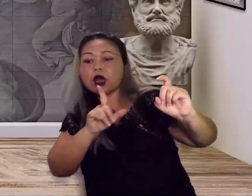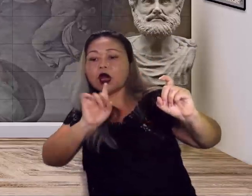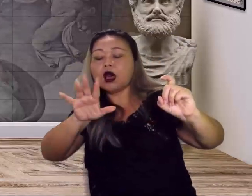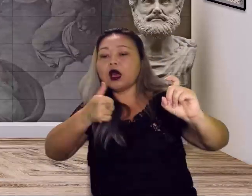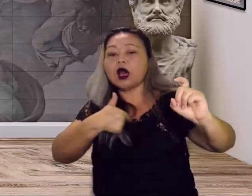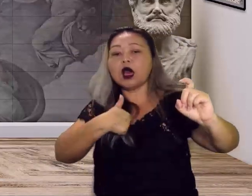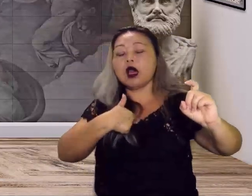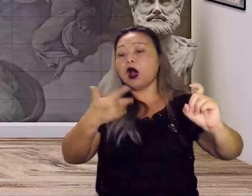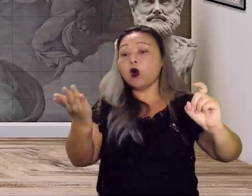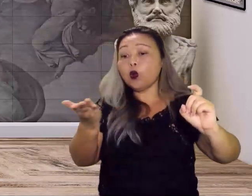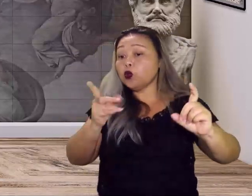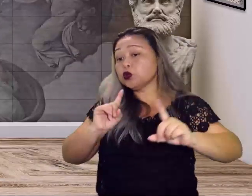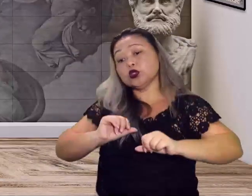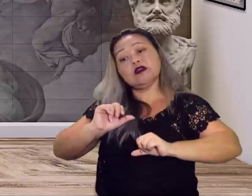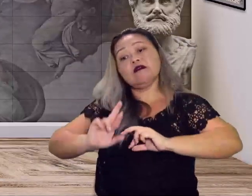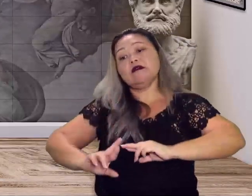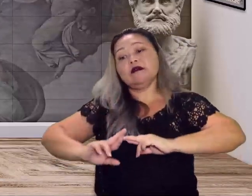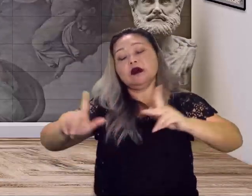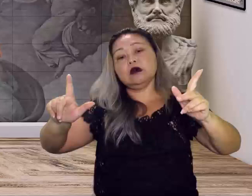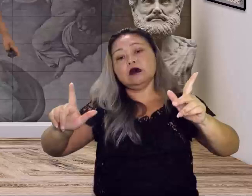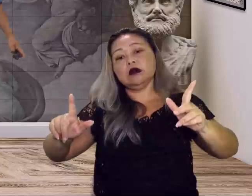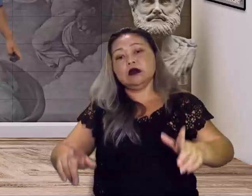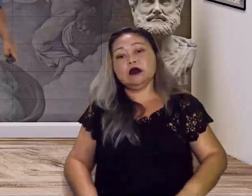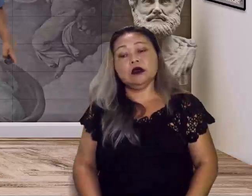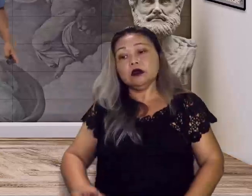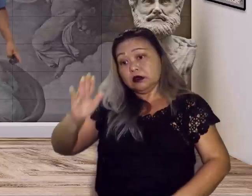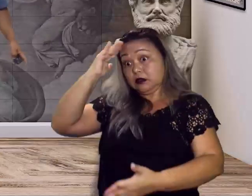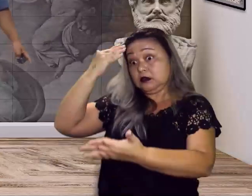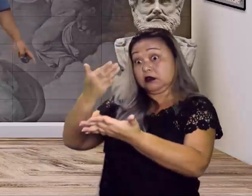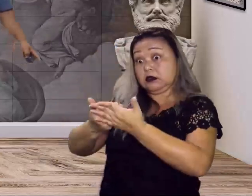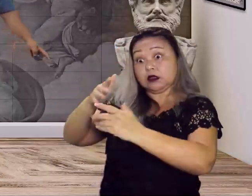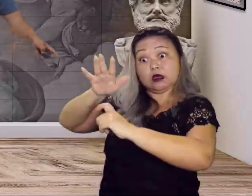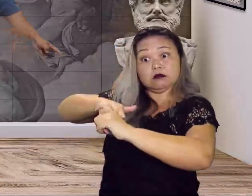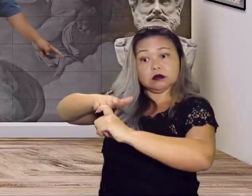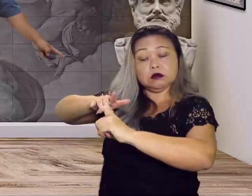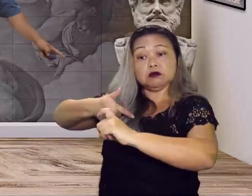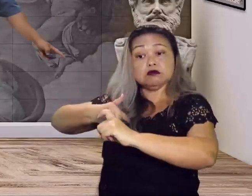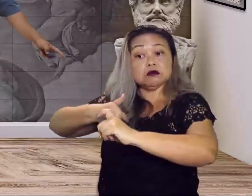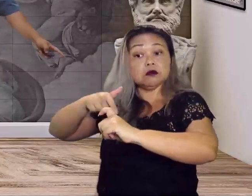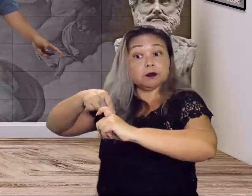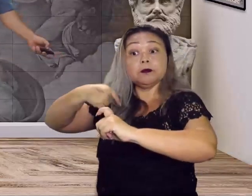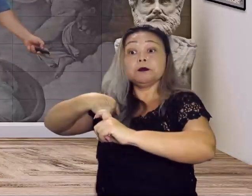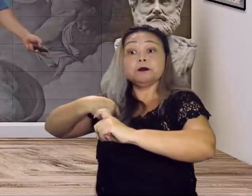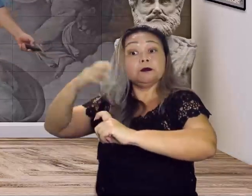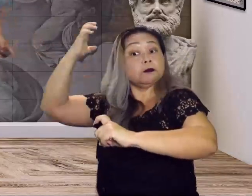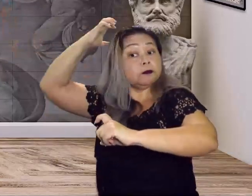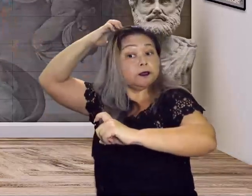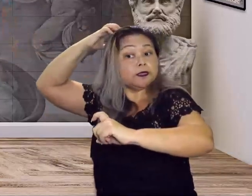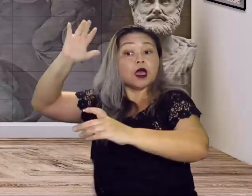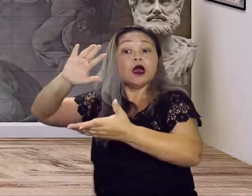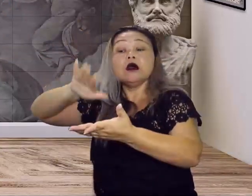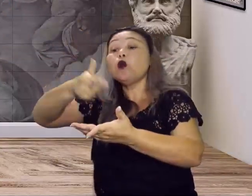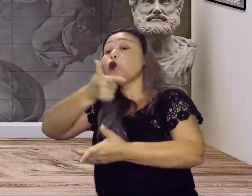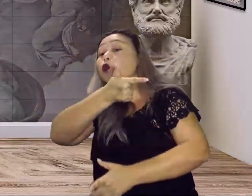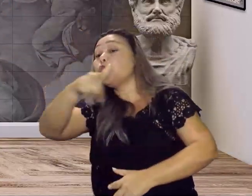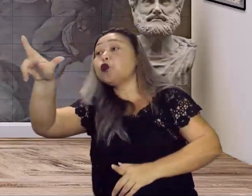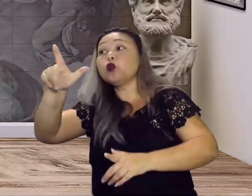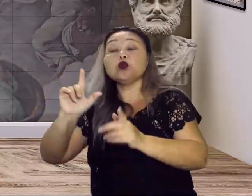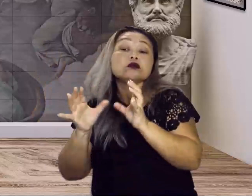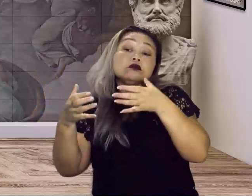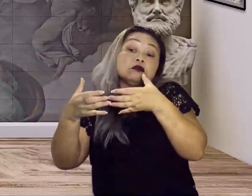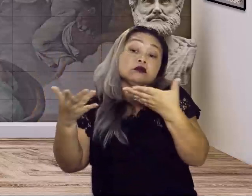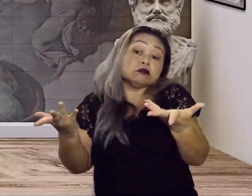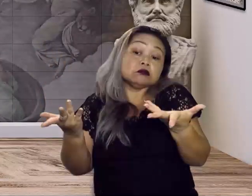não perfaça, porque às vezes eu acredito no mito atual e a Aldelina não acredita, ela acredita em outra